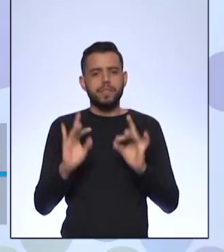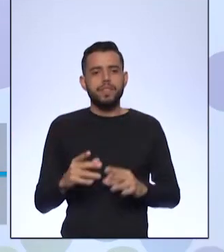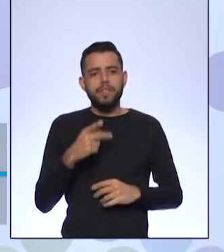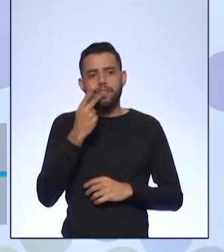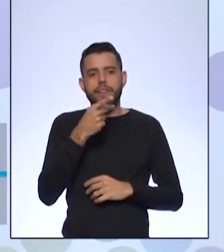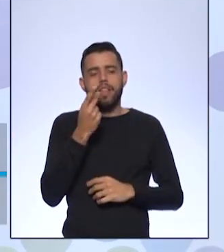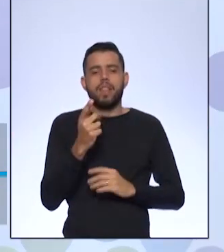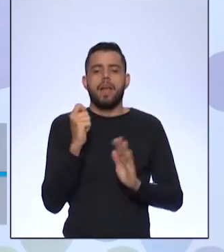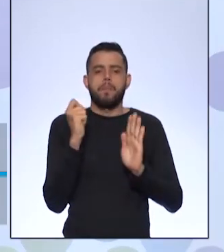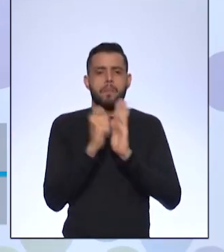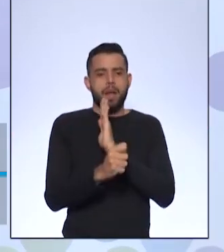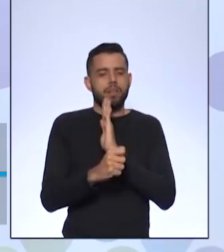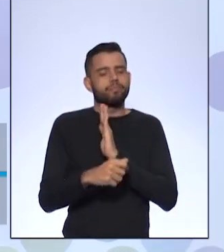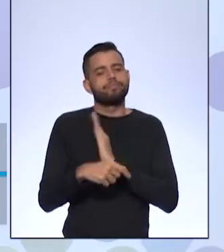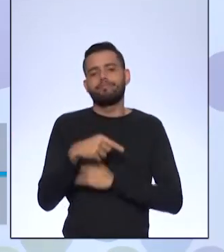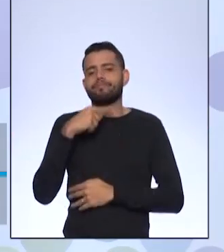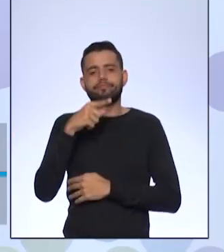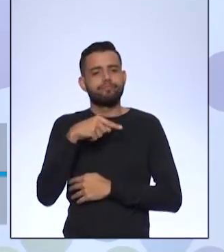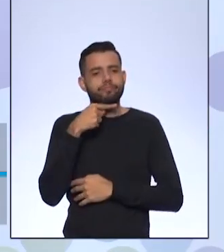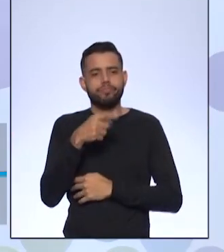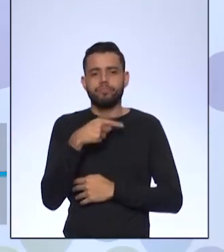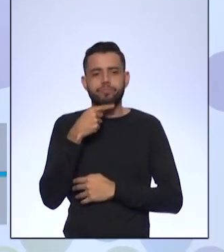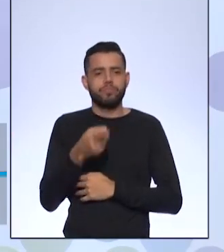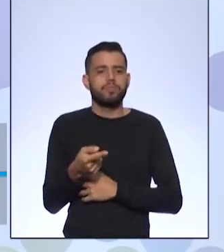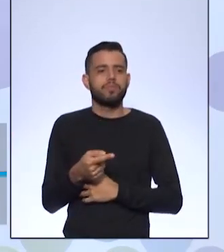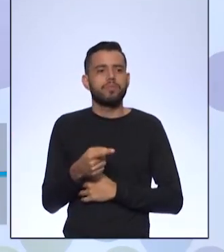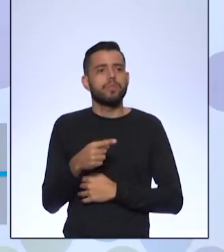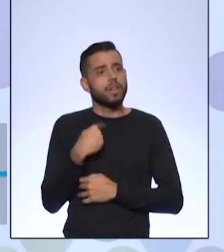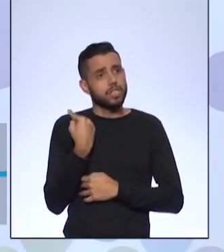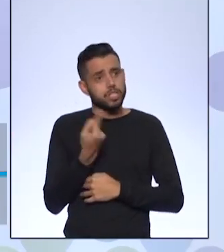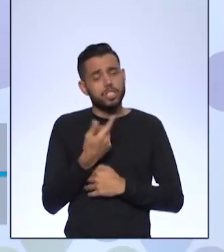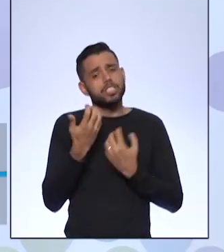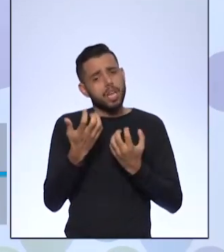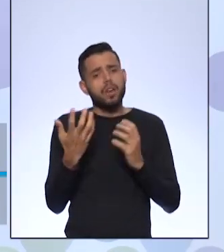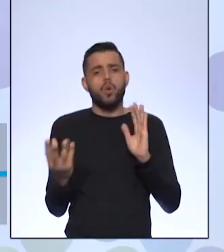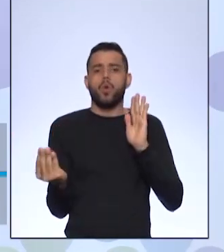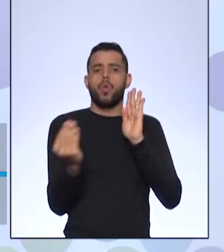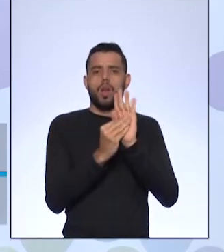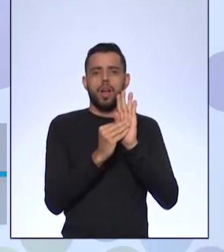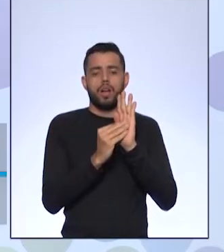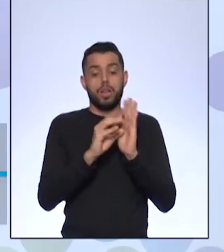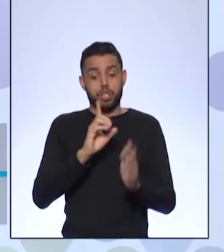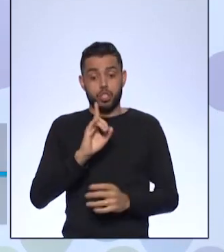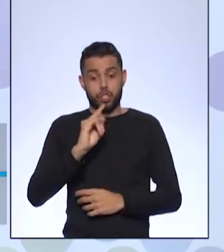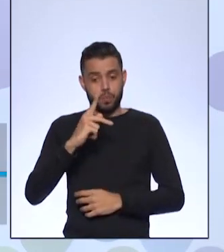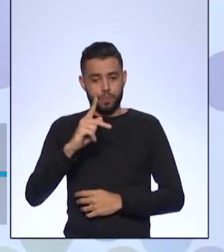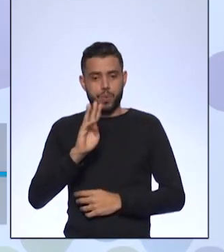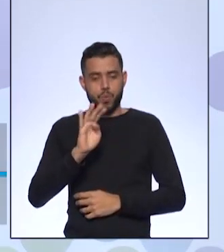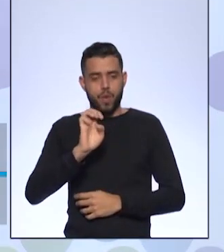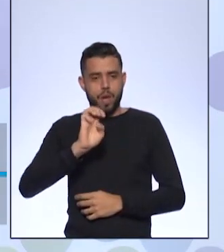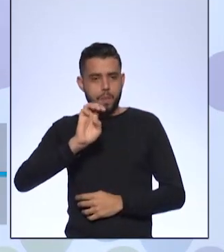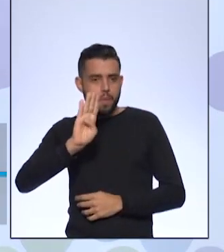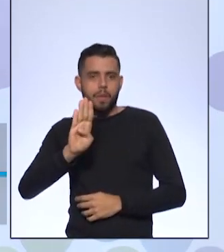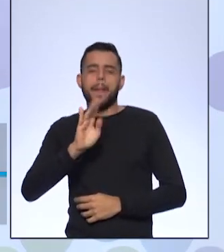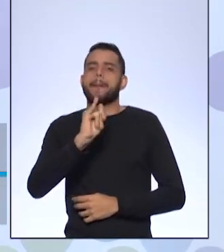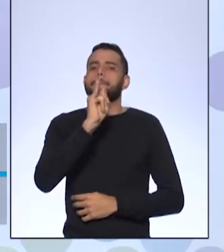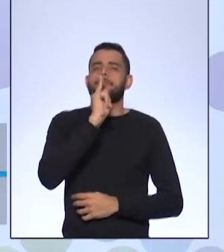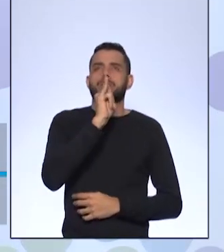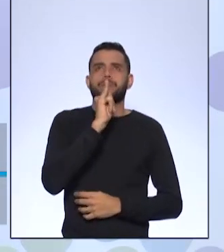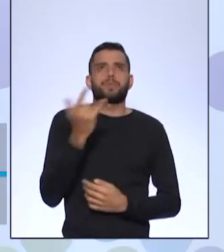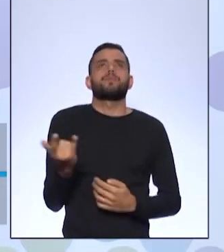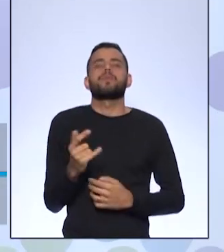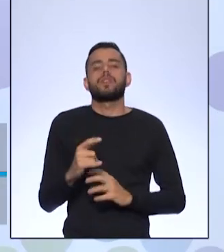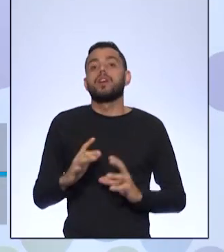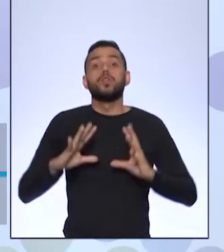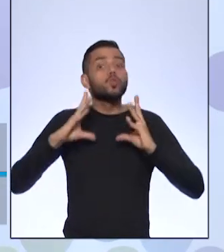porque não é assim que funciona. E é justamente isso que a gente quer colocar para vocês. A Deep Web, ela é algo que... Vamos pensar assim, tudo